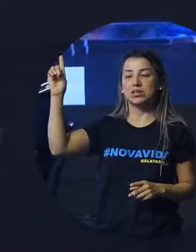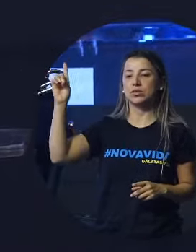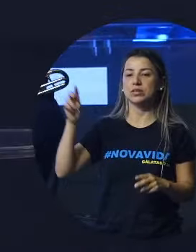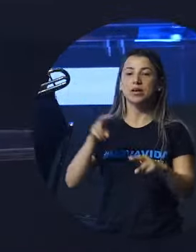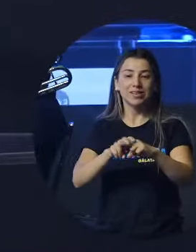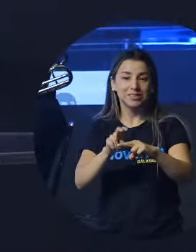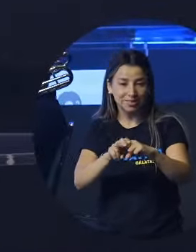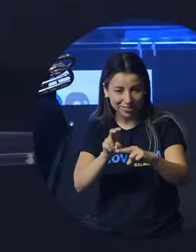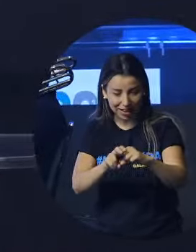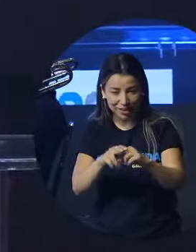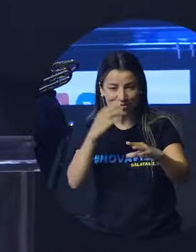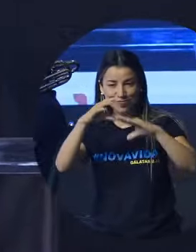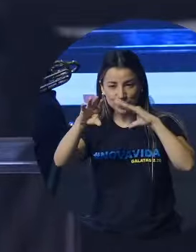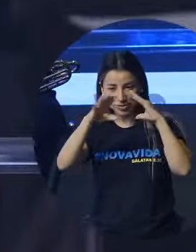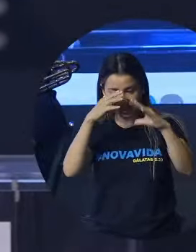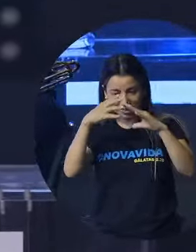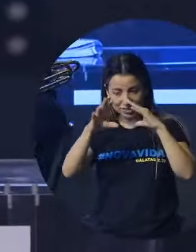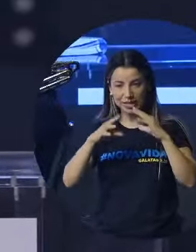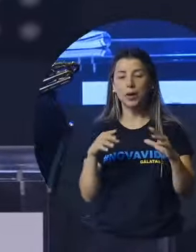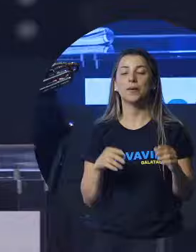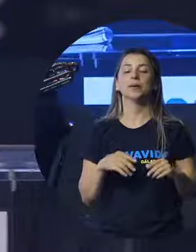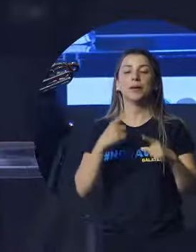cantar nosso hino oficial.